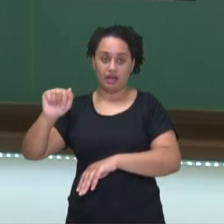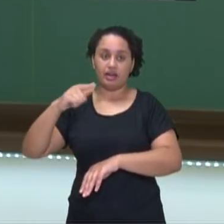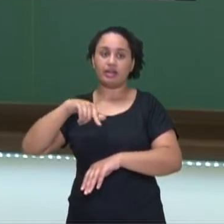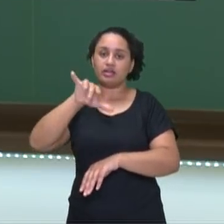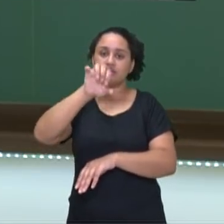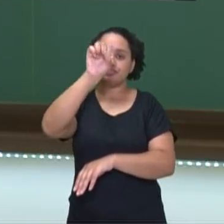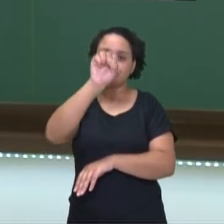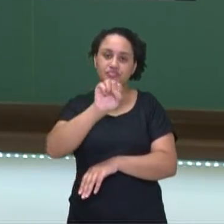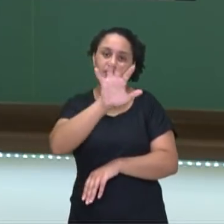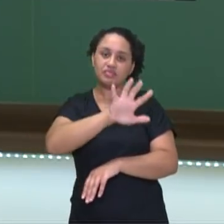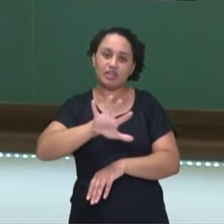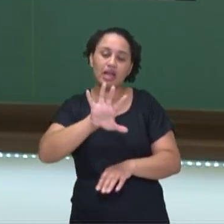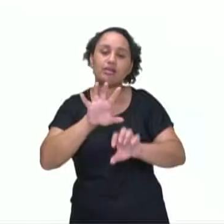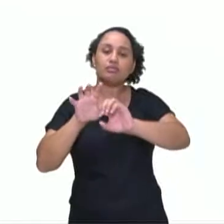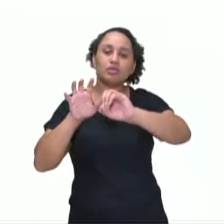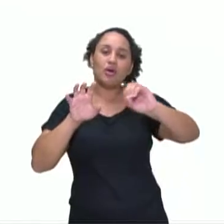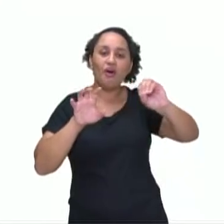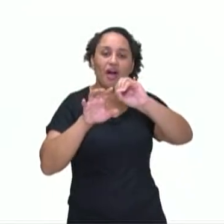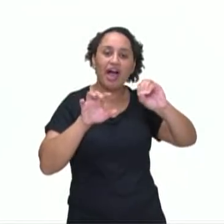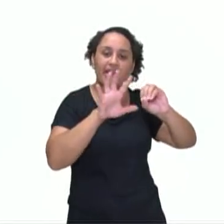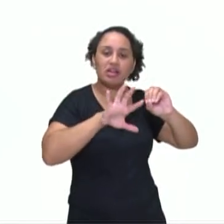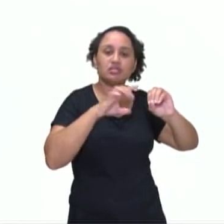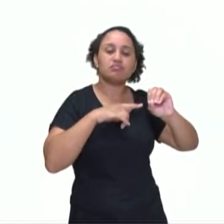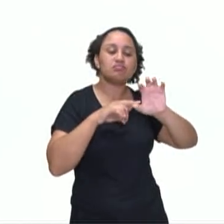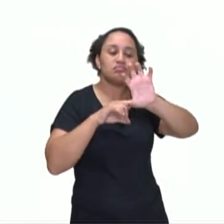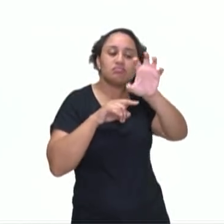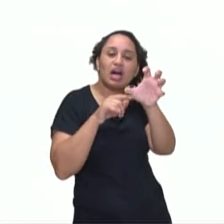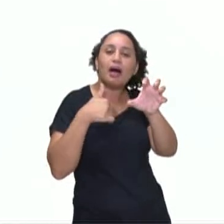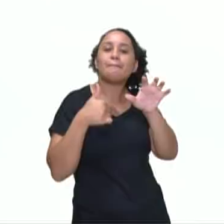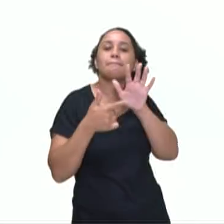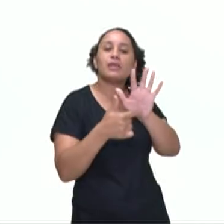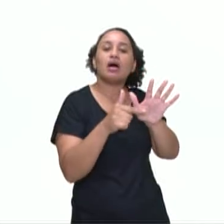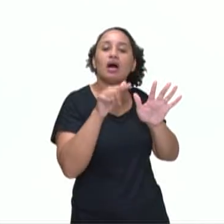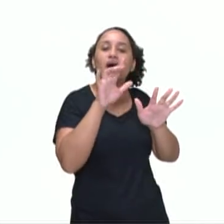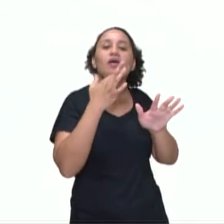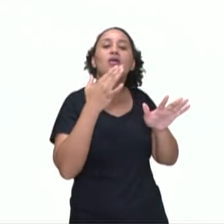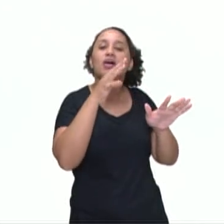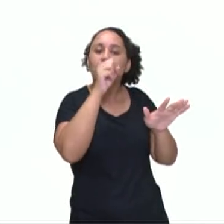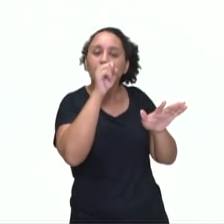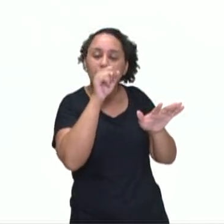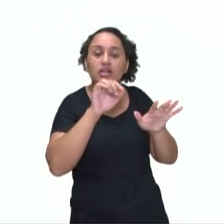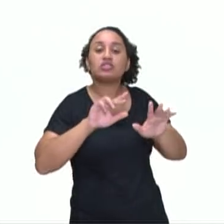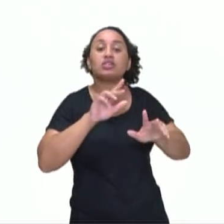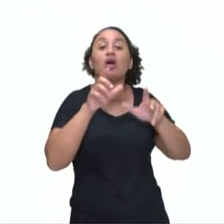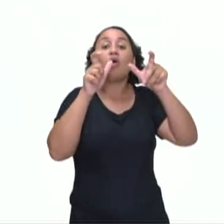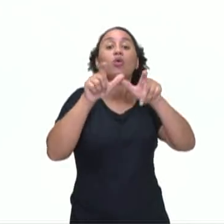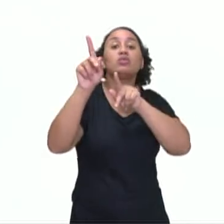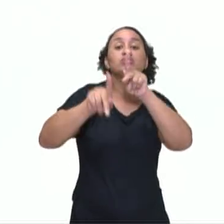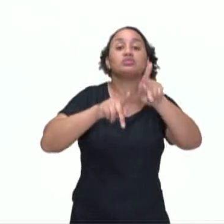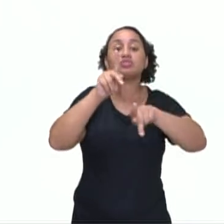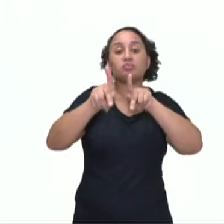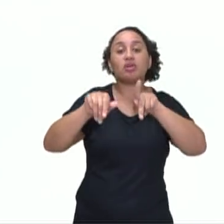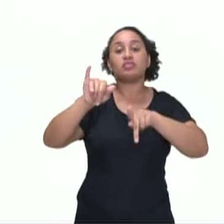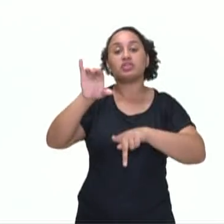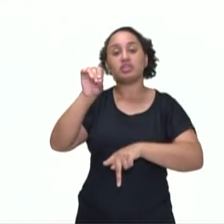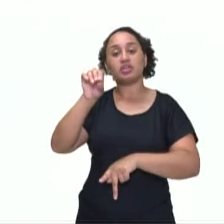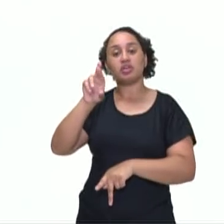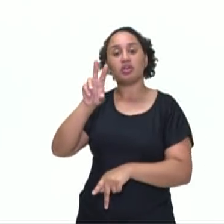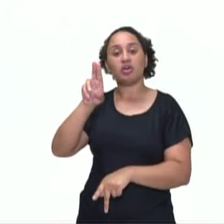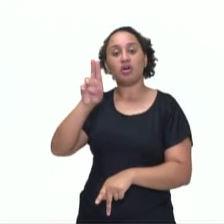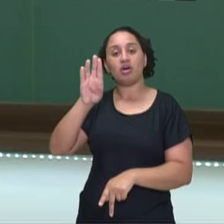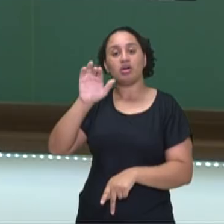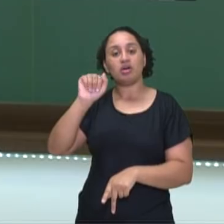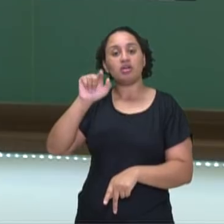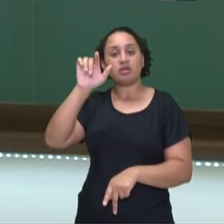aqui destacado em laranja a localização dos povos Iorubá, portanto, letra B, oeste da África, sul